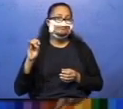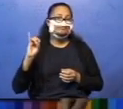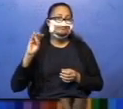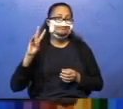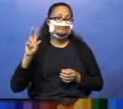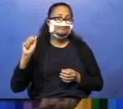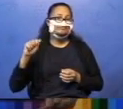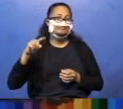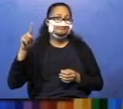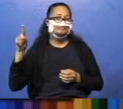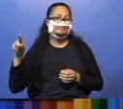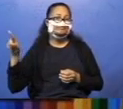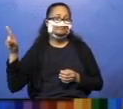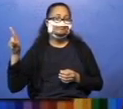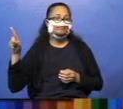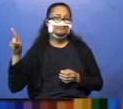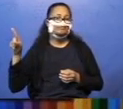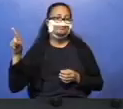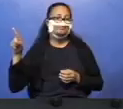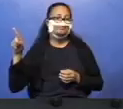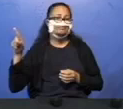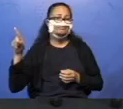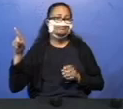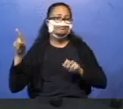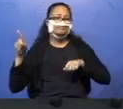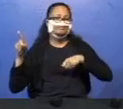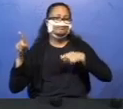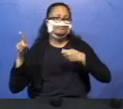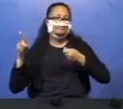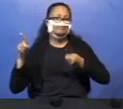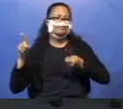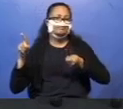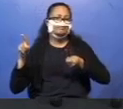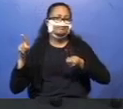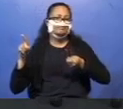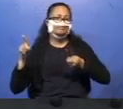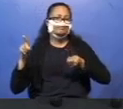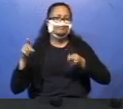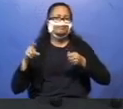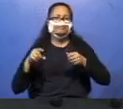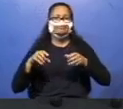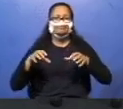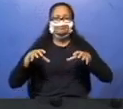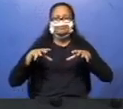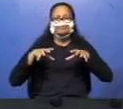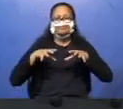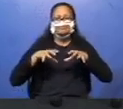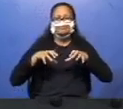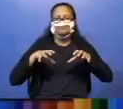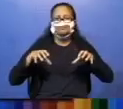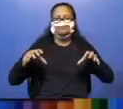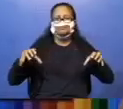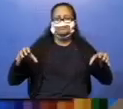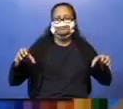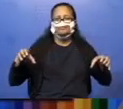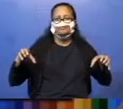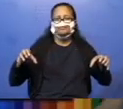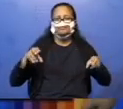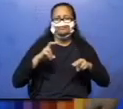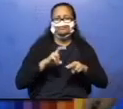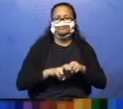vai ficar? Divã. Aquele sofá que não tem nem encosto, nem braço. É um